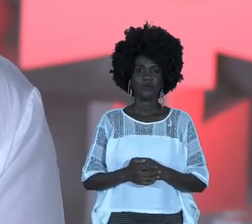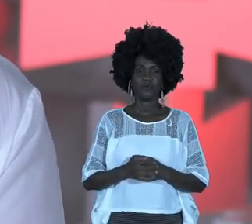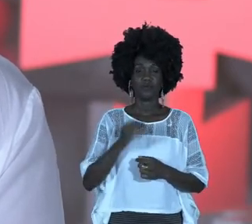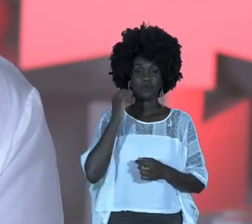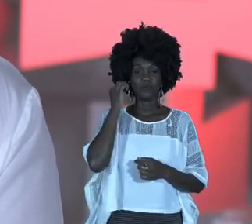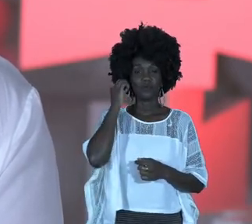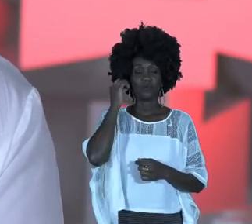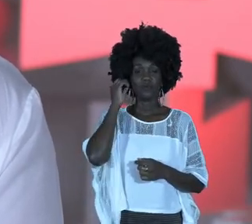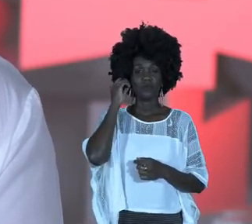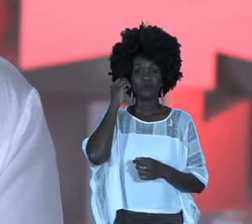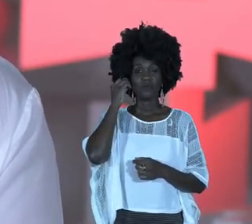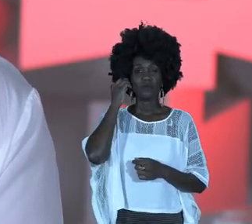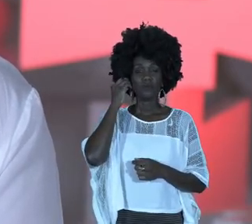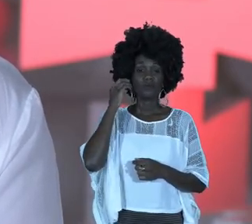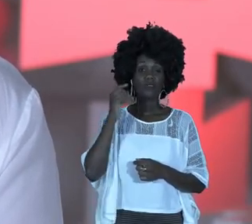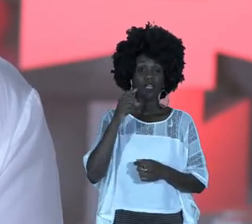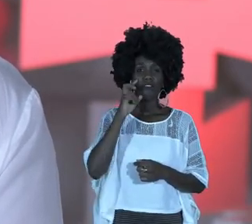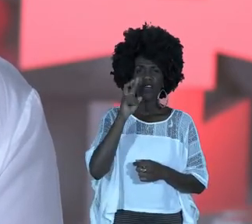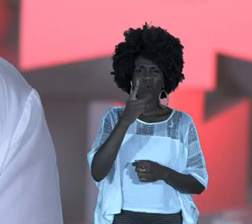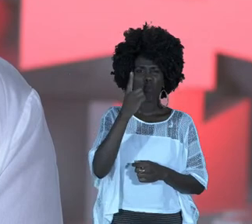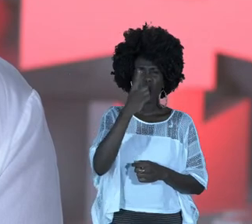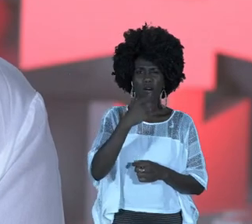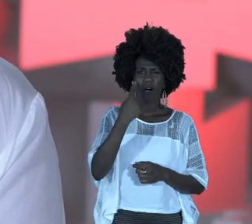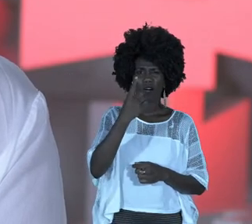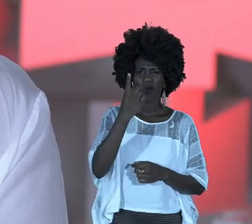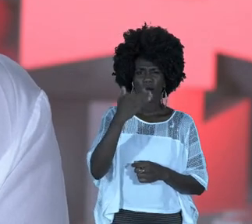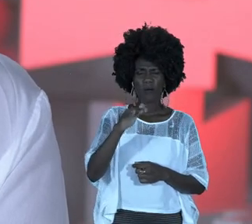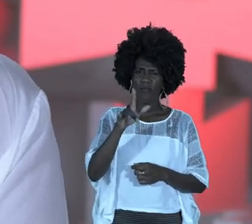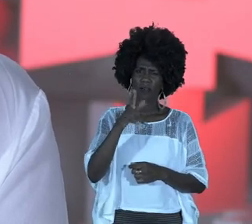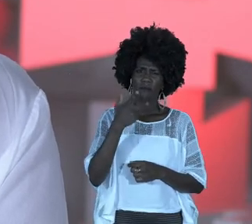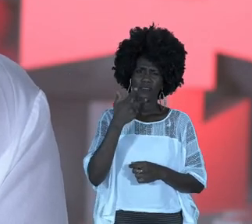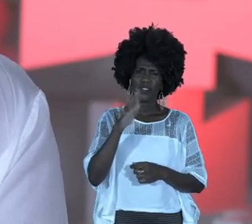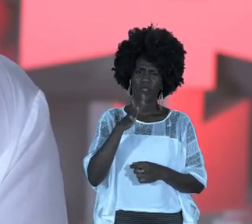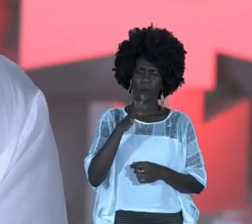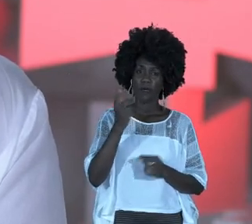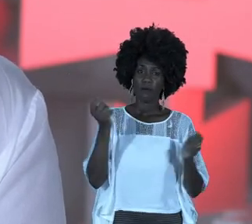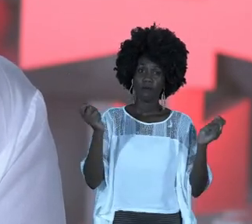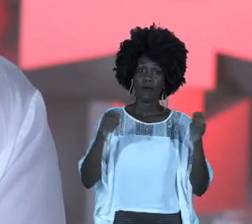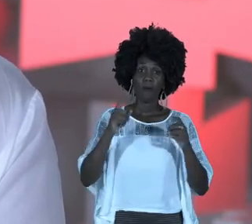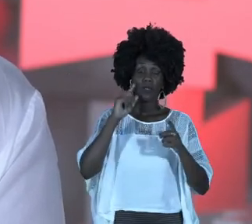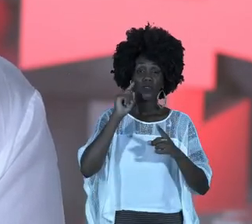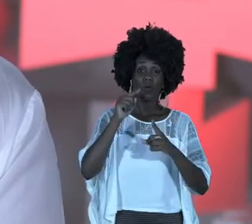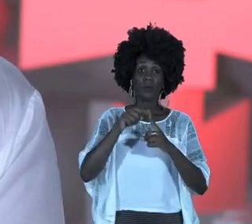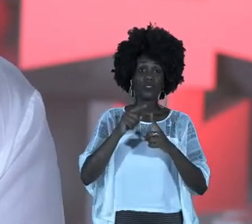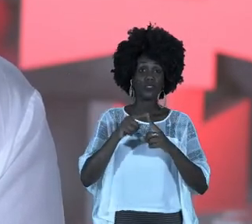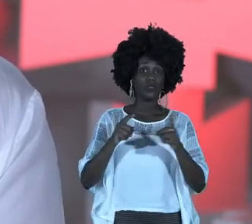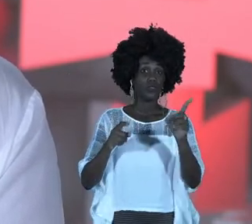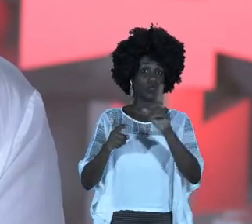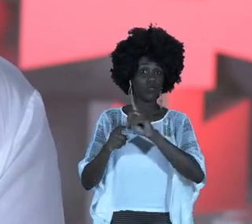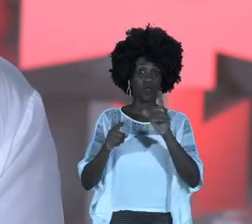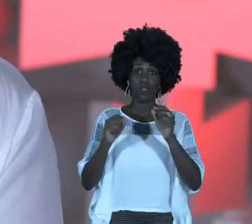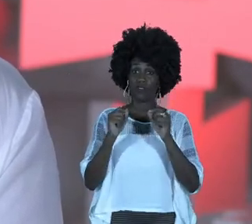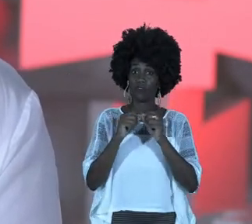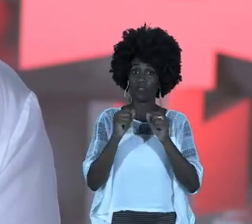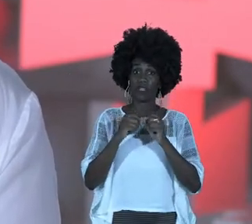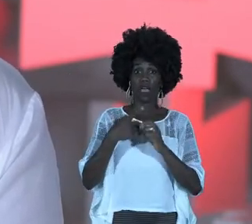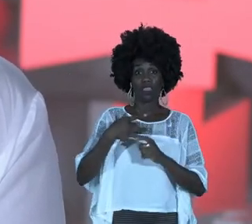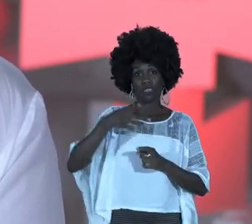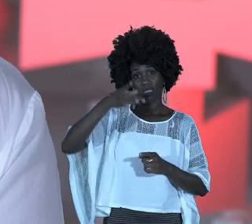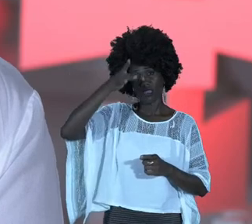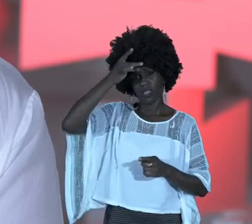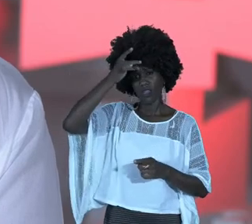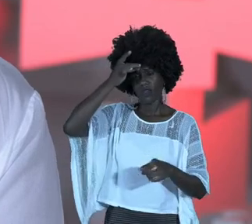possíveis, né, da gente poder ver em uma hora e meia de fala, mas o objetivo dessas imagens não é fazer com que a gente